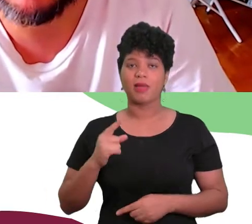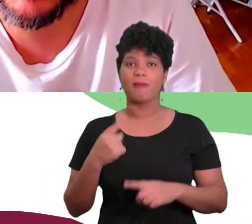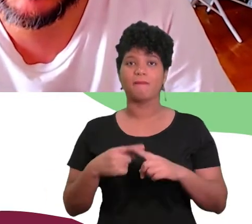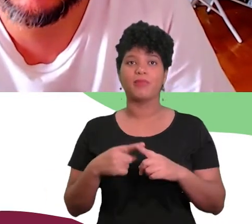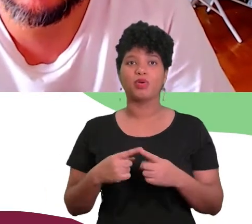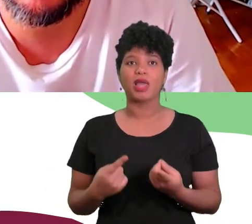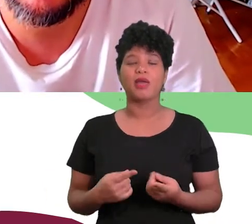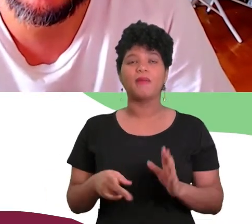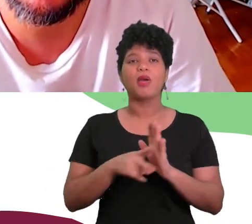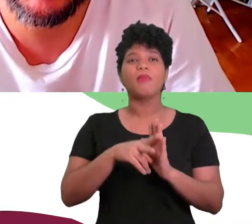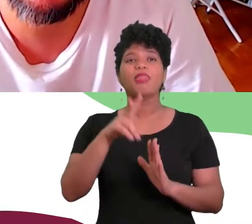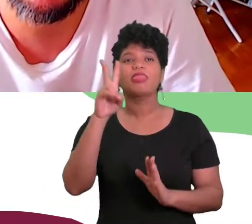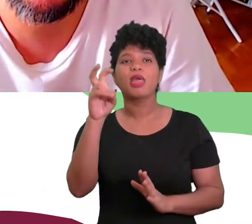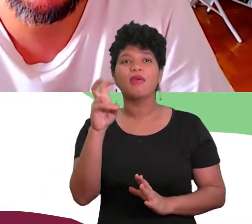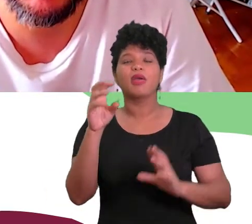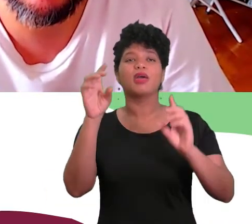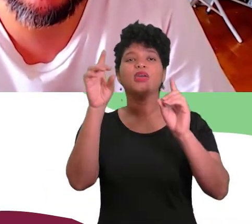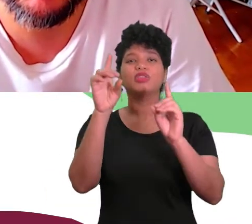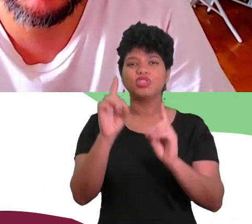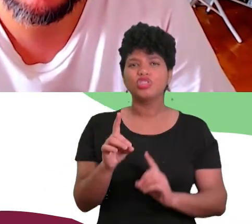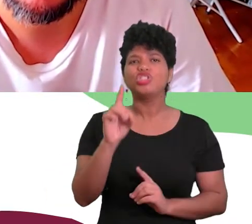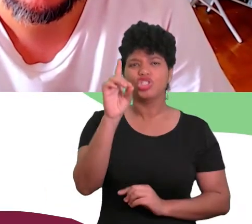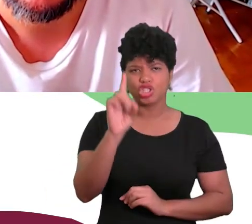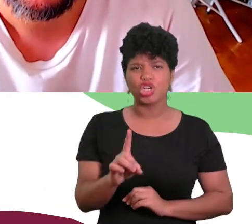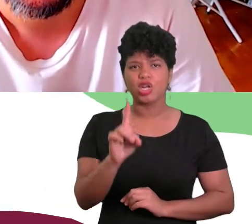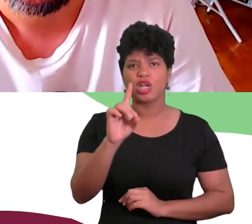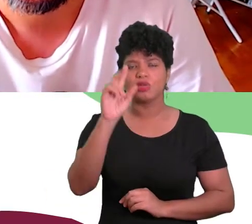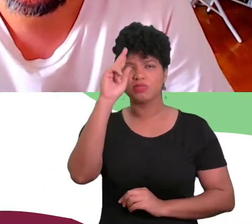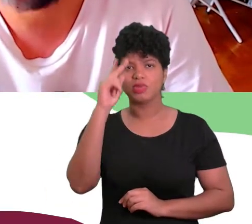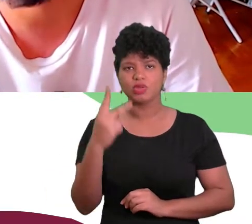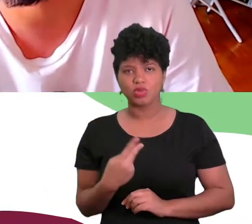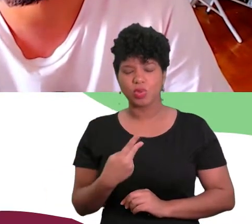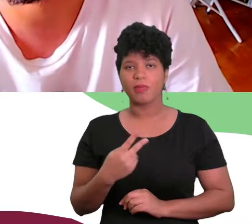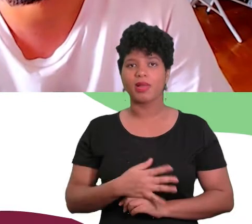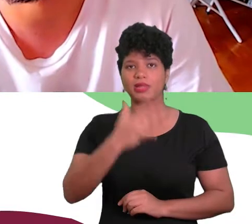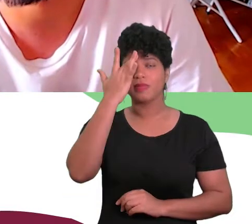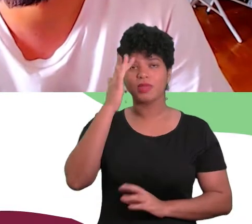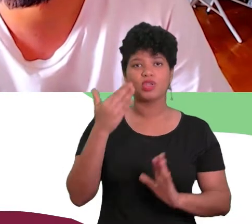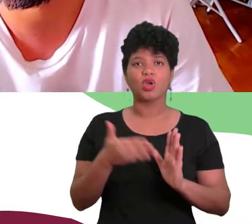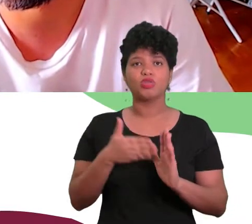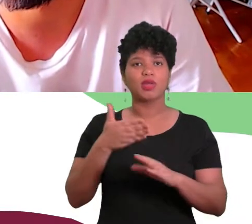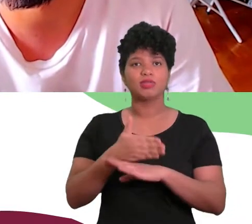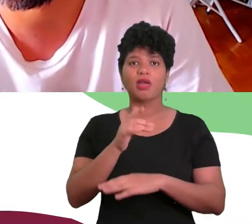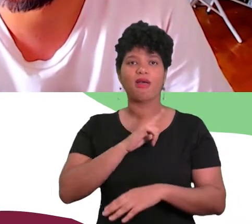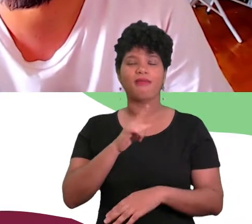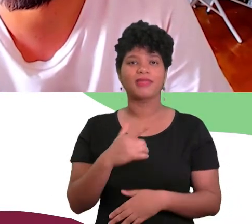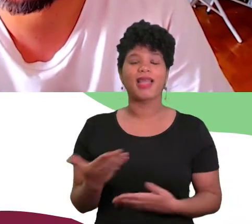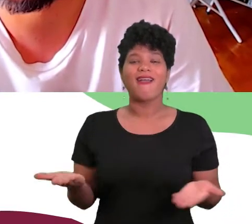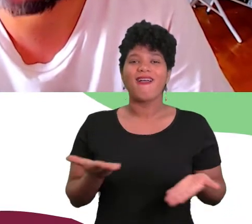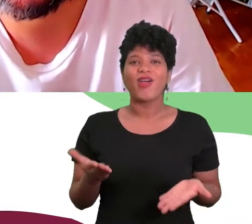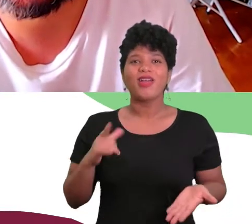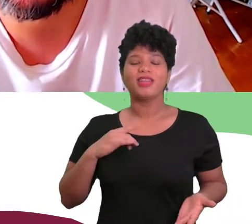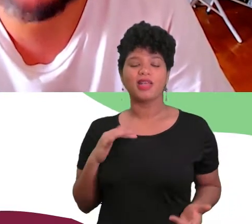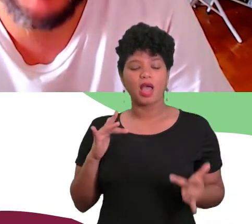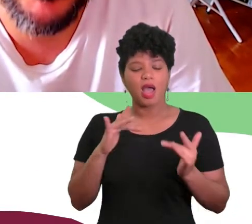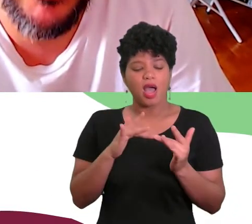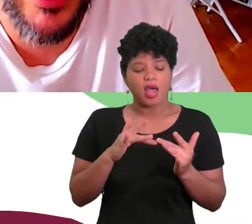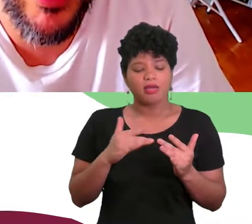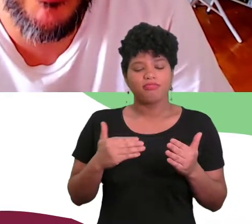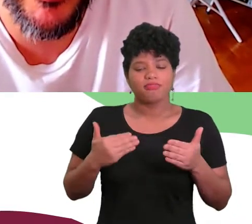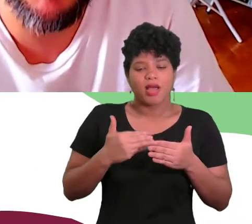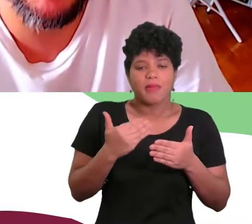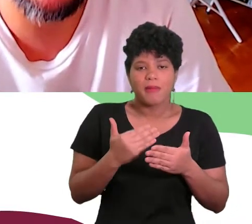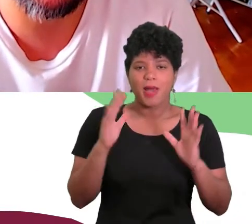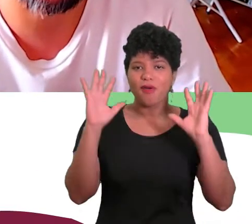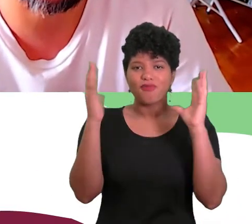direitos humanos às pessoas na rua. E agora estamos tendo esse contato mais próximo com o